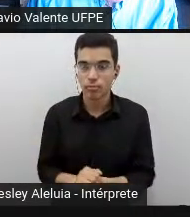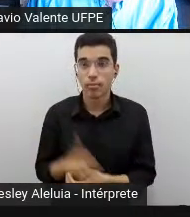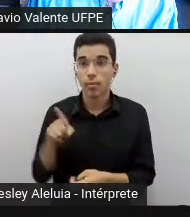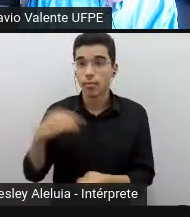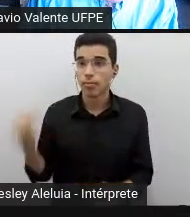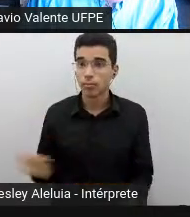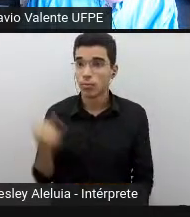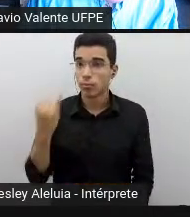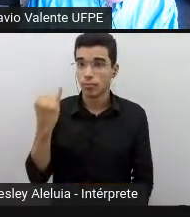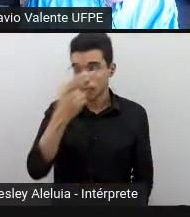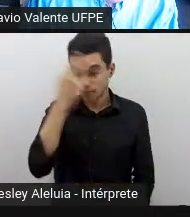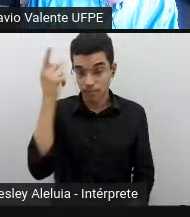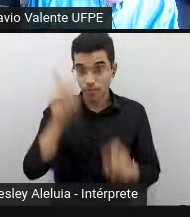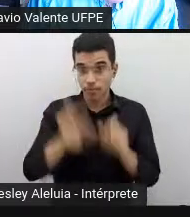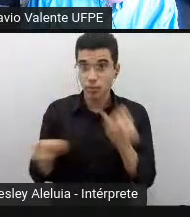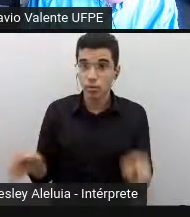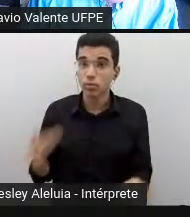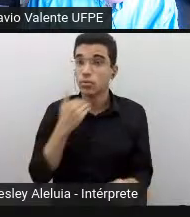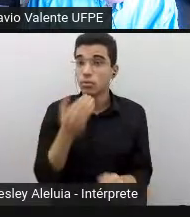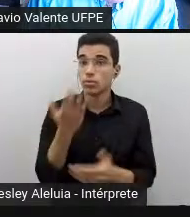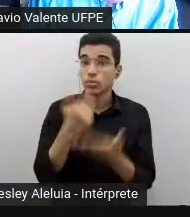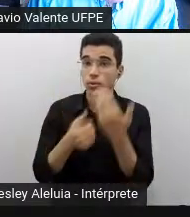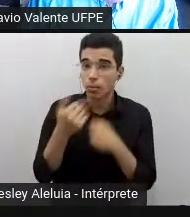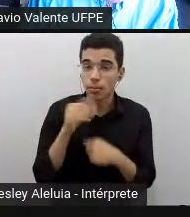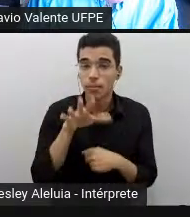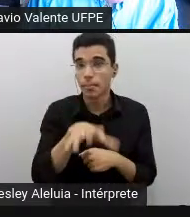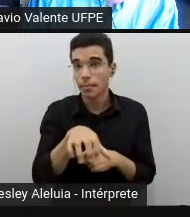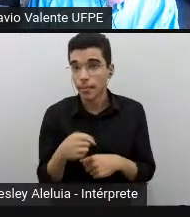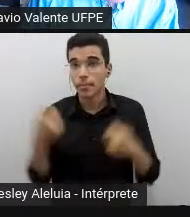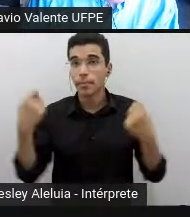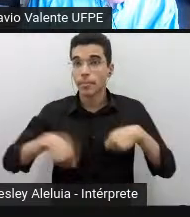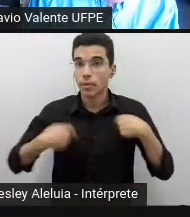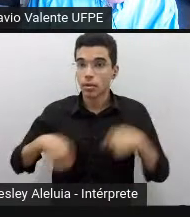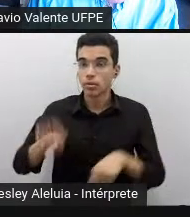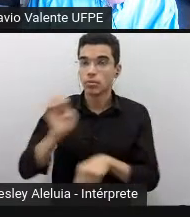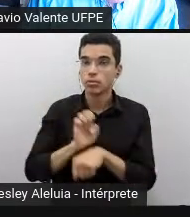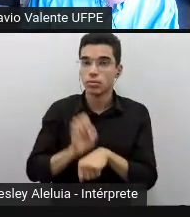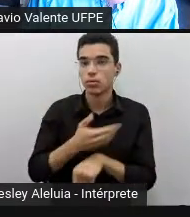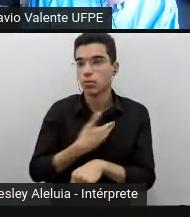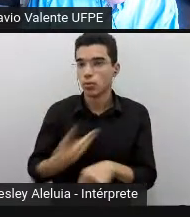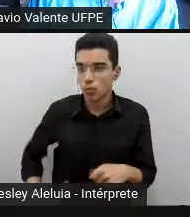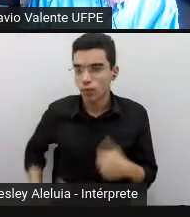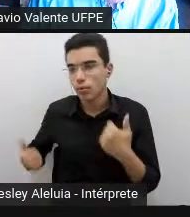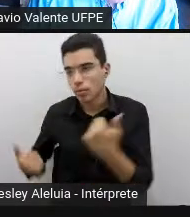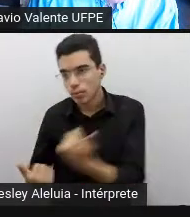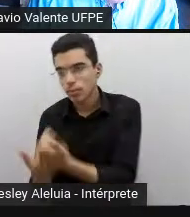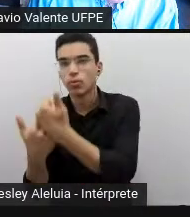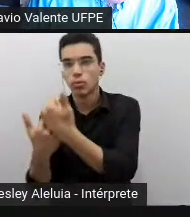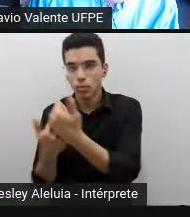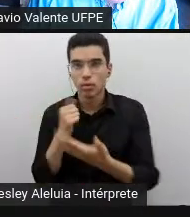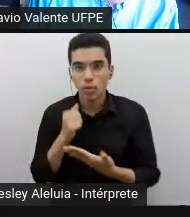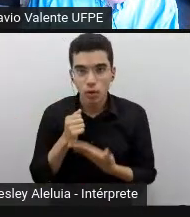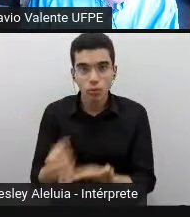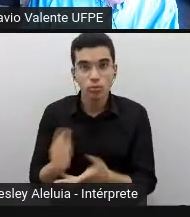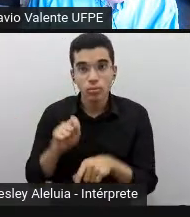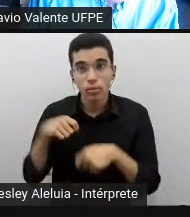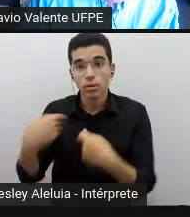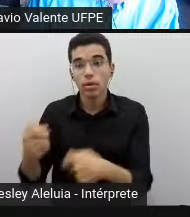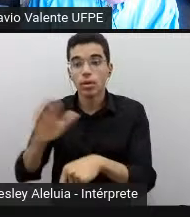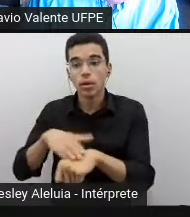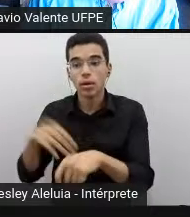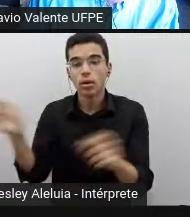em condições de se alimentar têm que ter um apoio do governo para se alimentar ou ter condições de ter